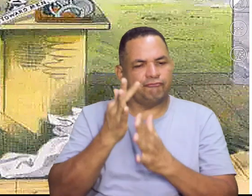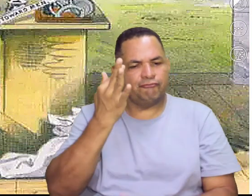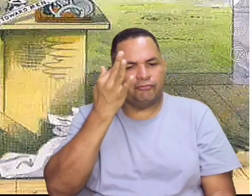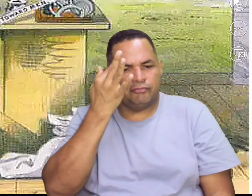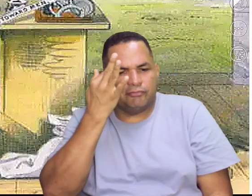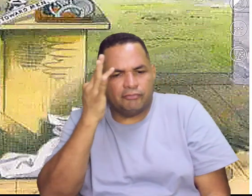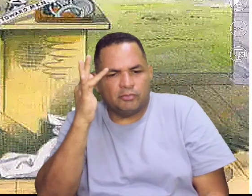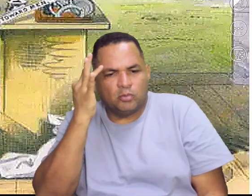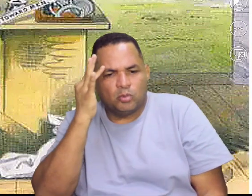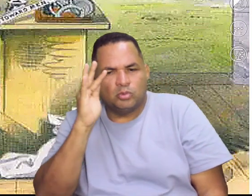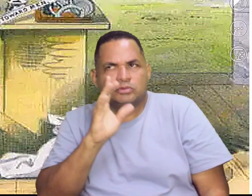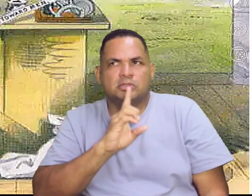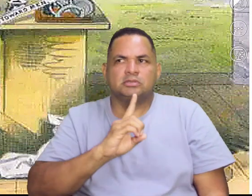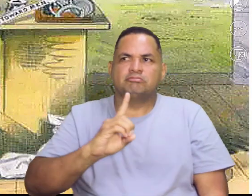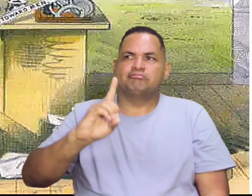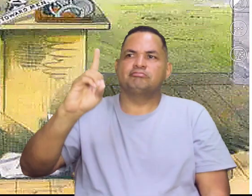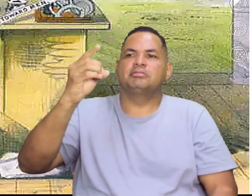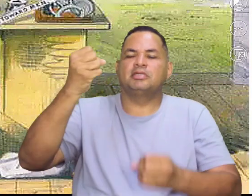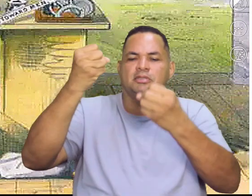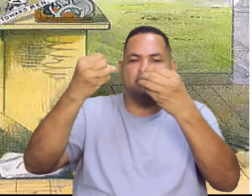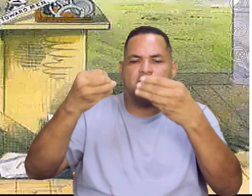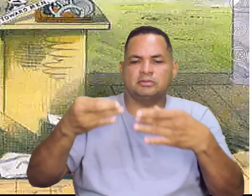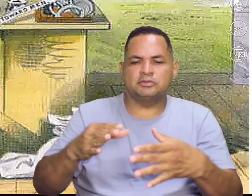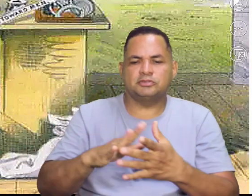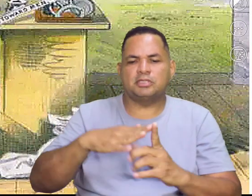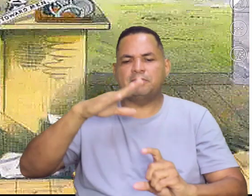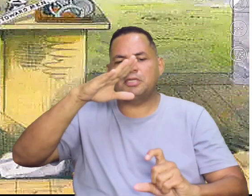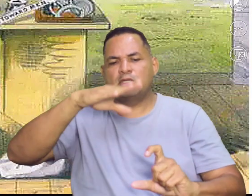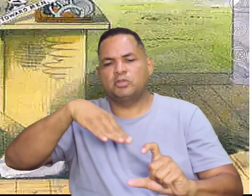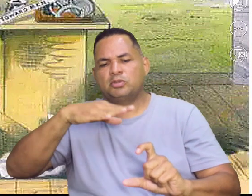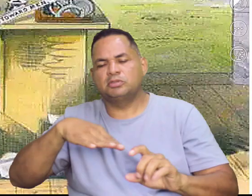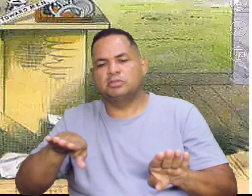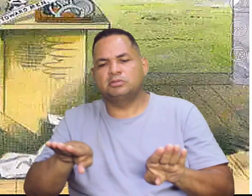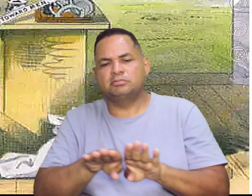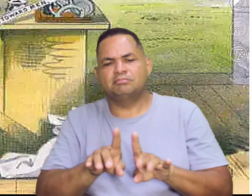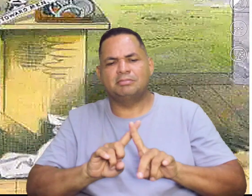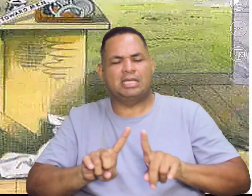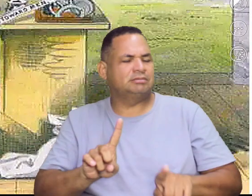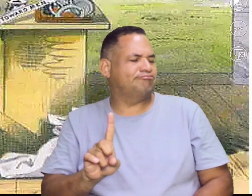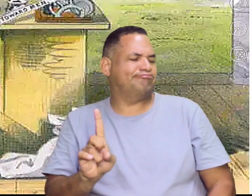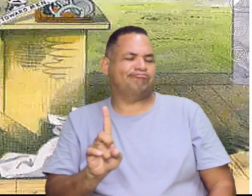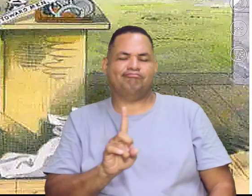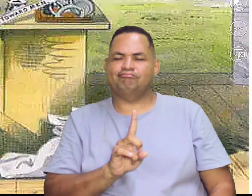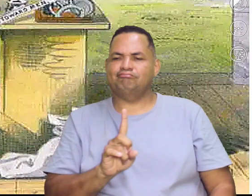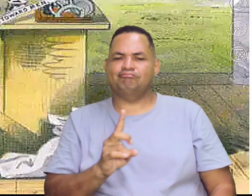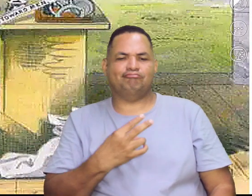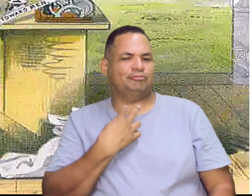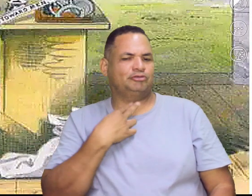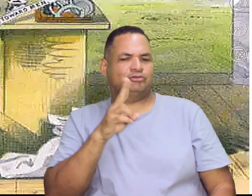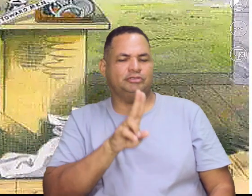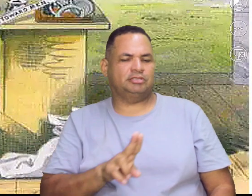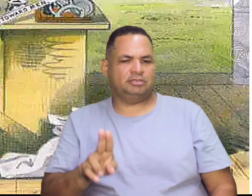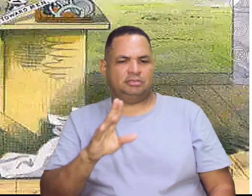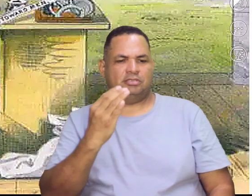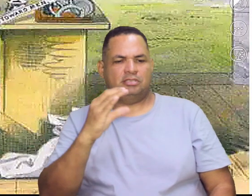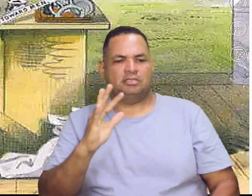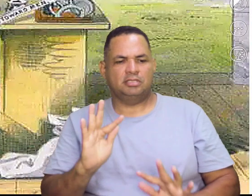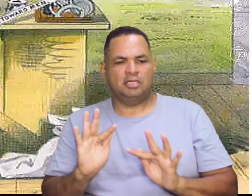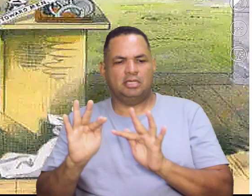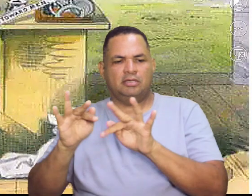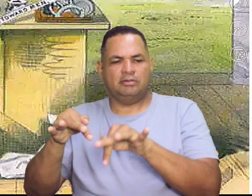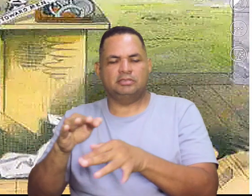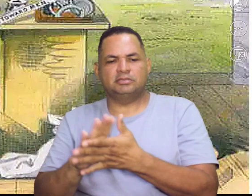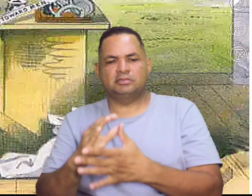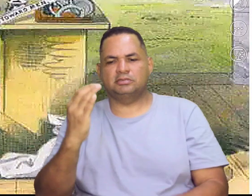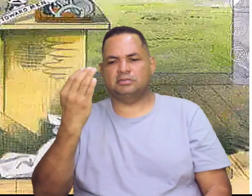sobre o quê? Fala sobre os deuses, fala sobre mitologia, mas que não usa ciência. E por fim, a última fase,